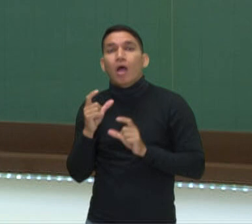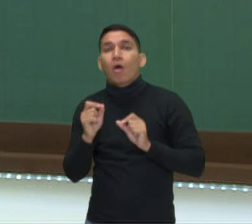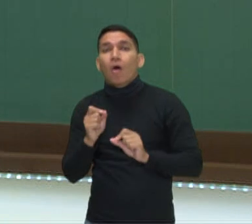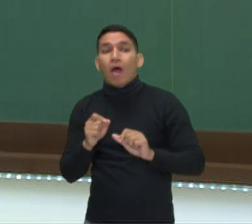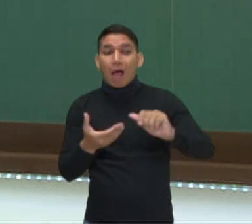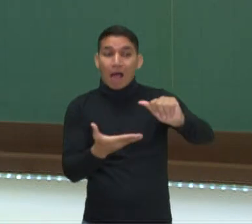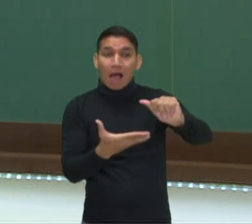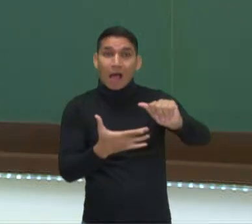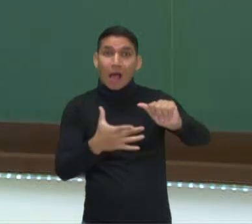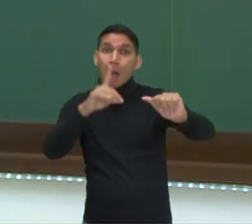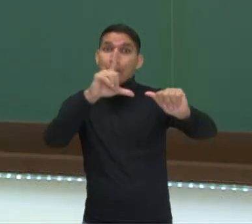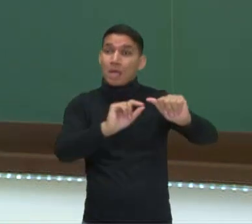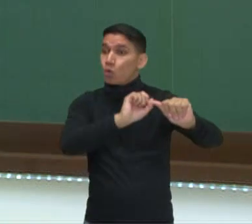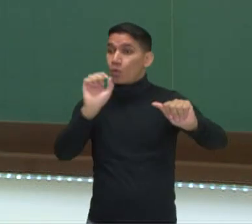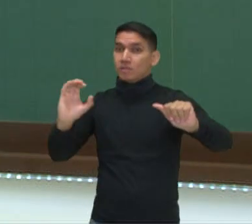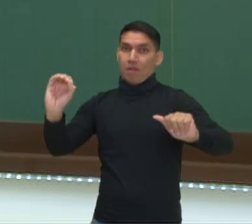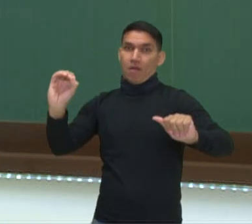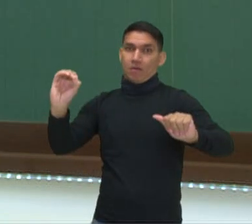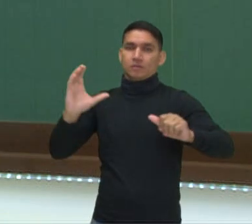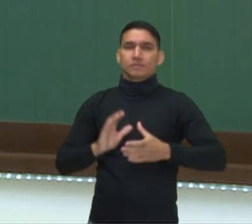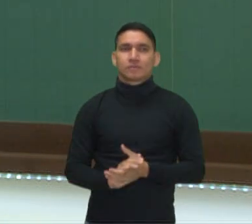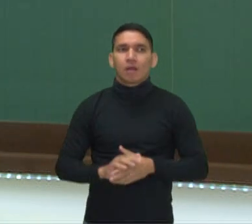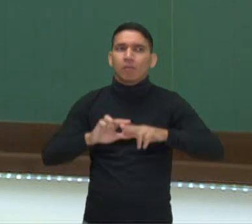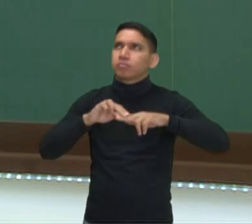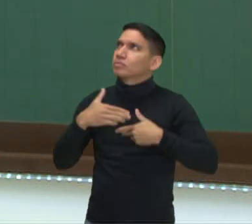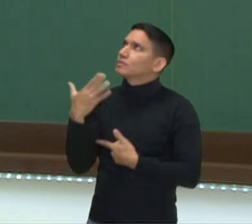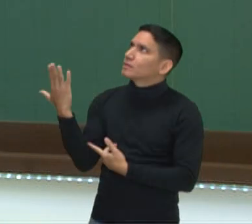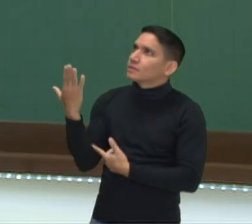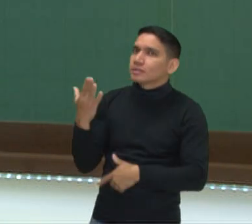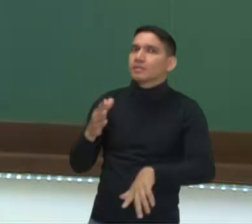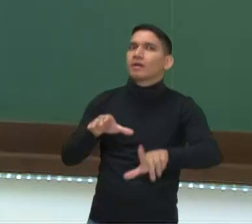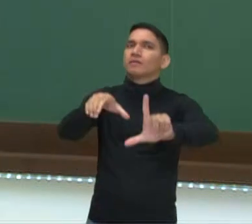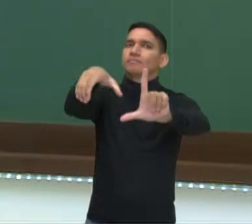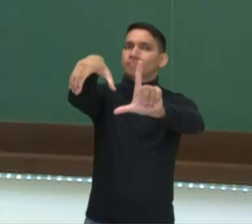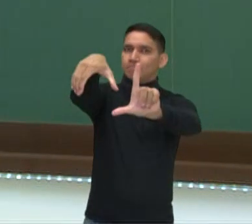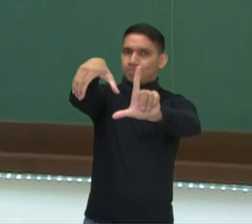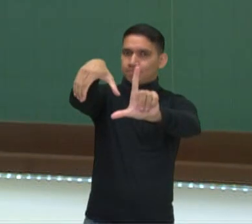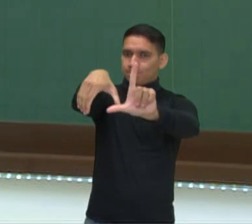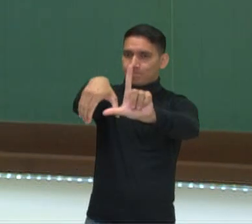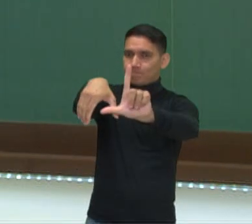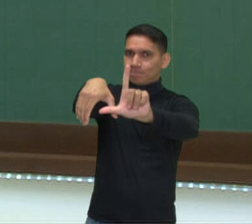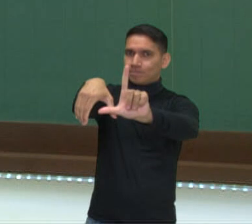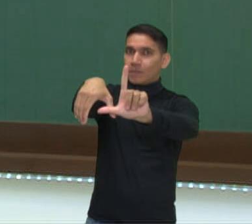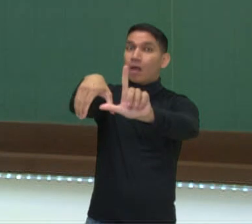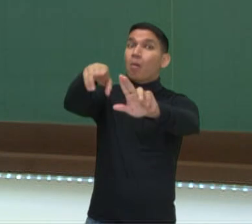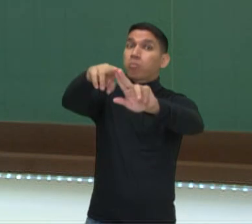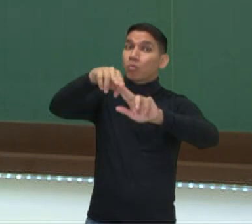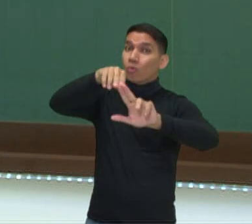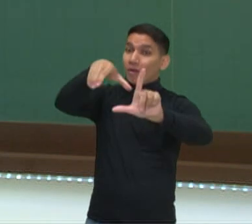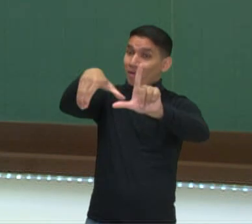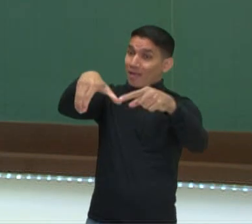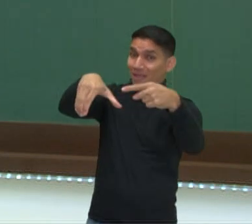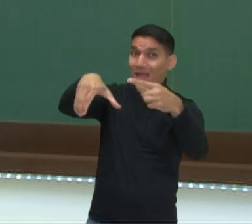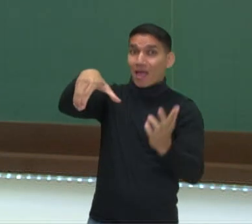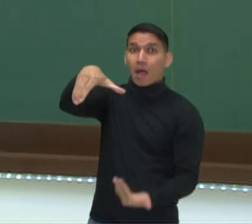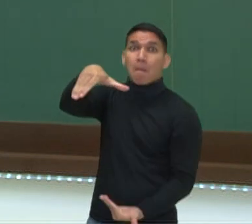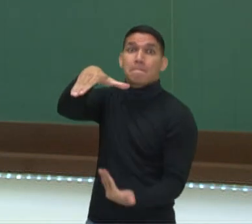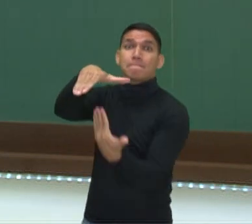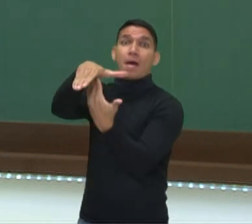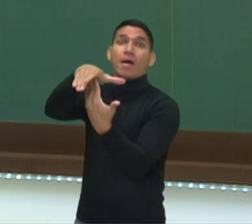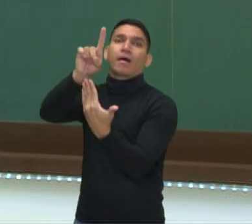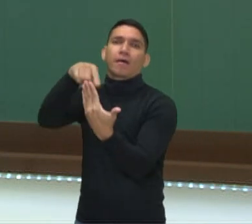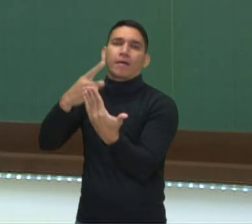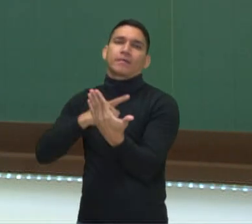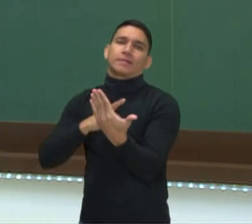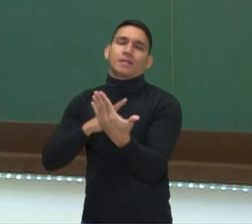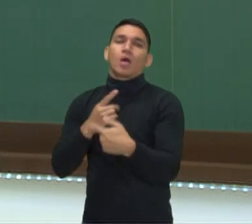meu A é menor do que zero, esta parábola assume um valor de máximo, né? O maior valor que ela